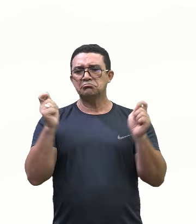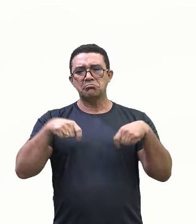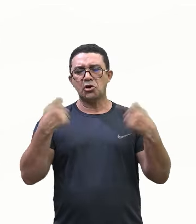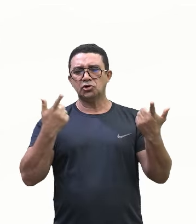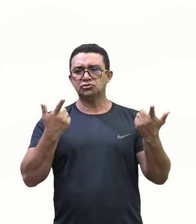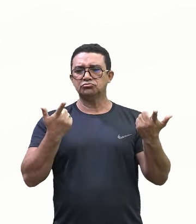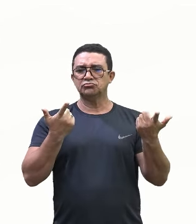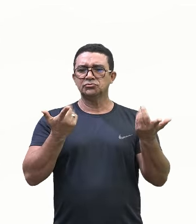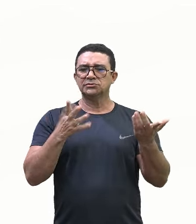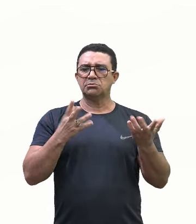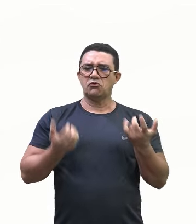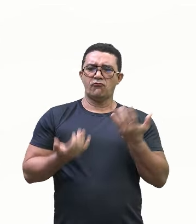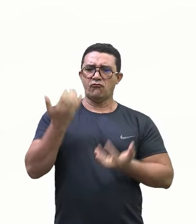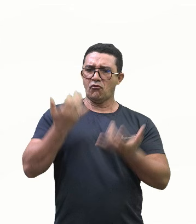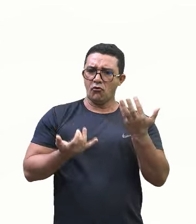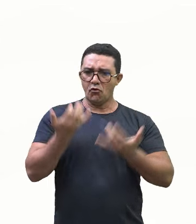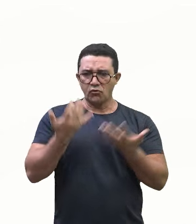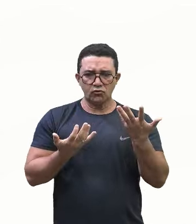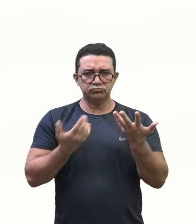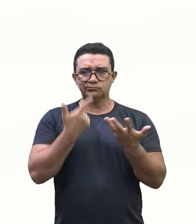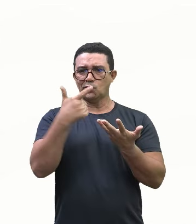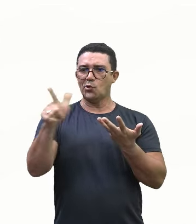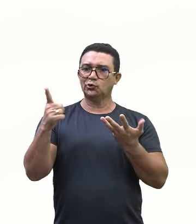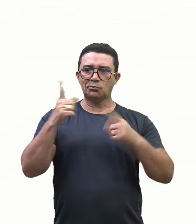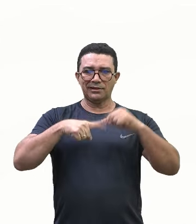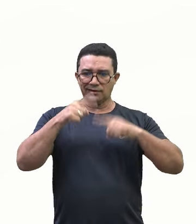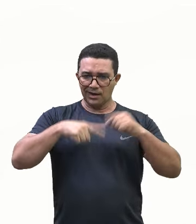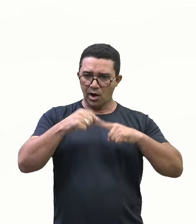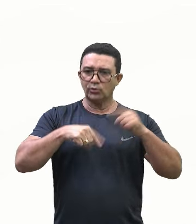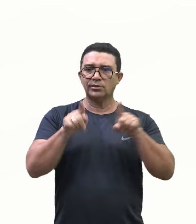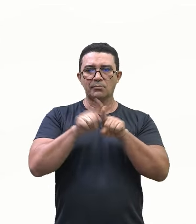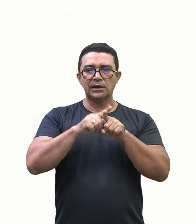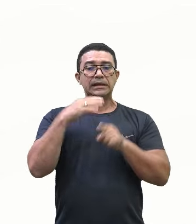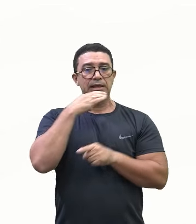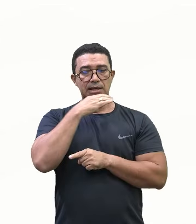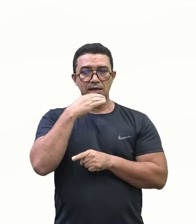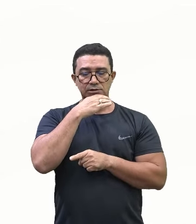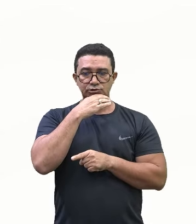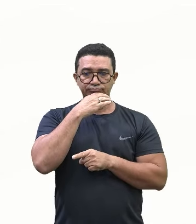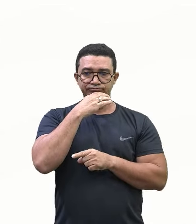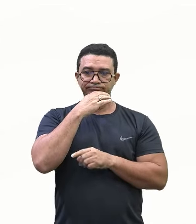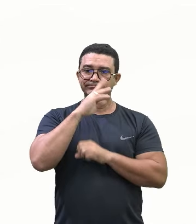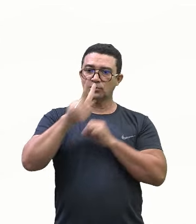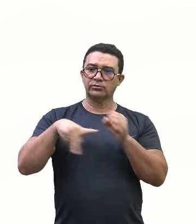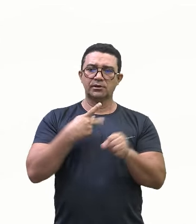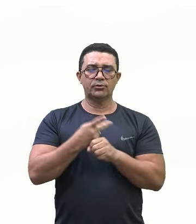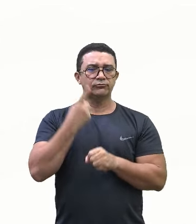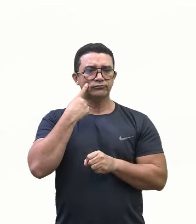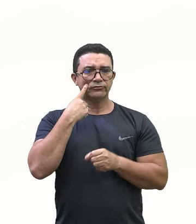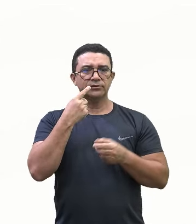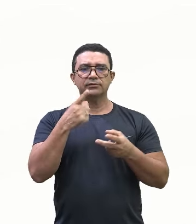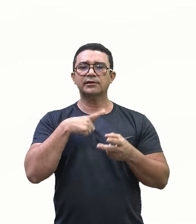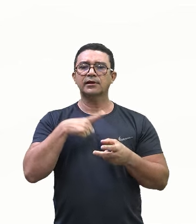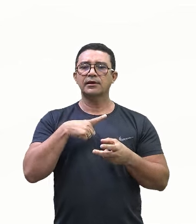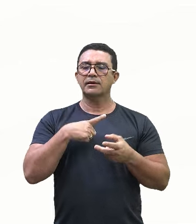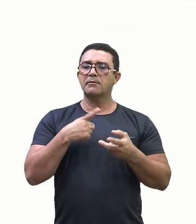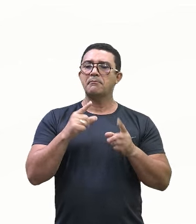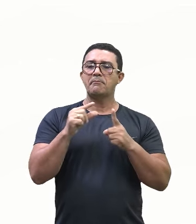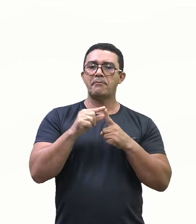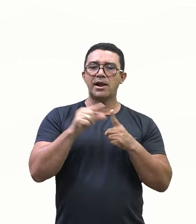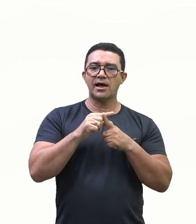com outra mais quente. Então a gente vai ver isso daqui a pouco. E aí a gente tem essa palavra aqui chamada